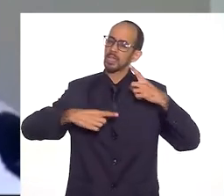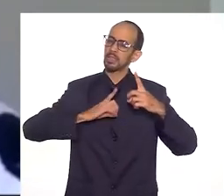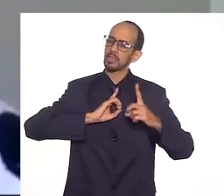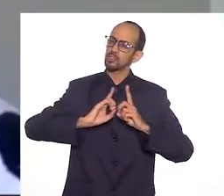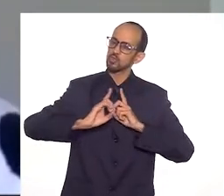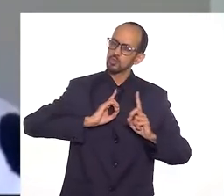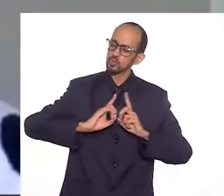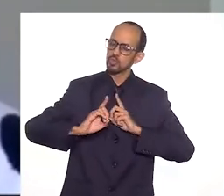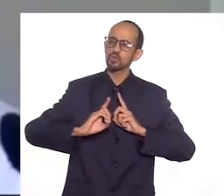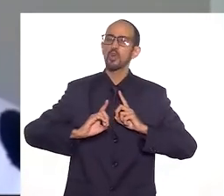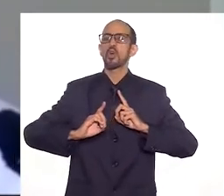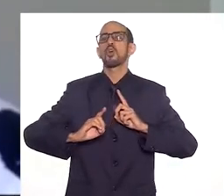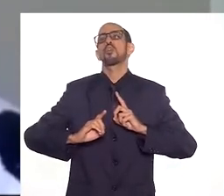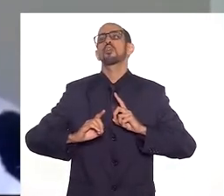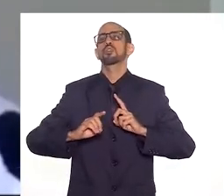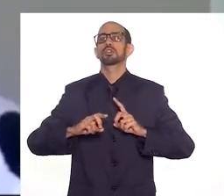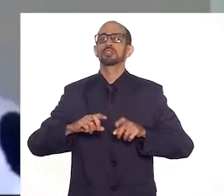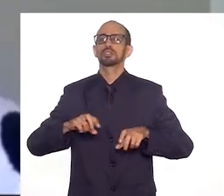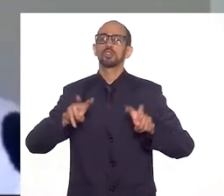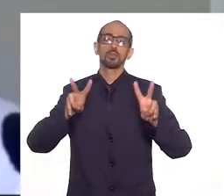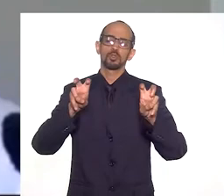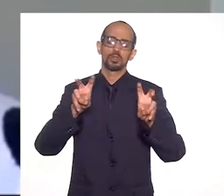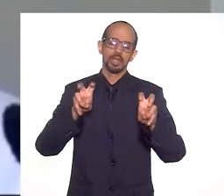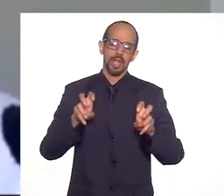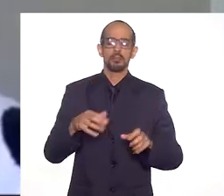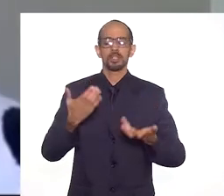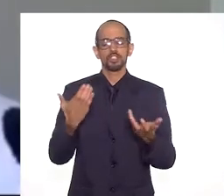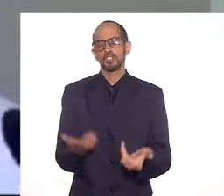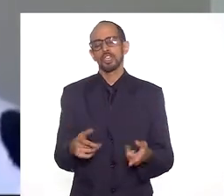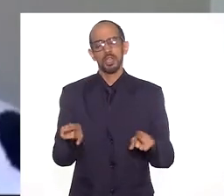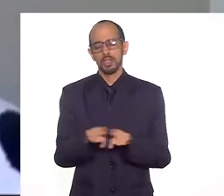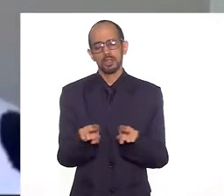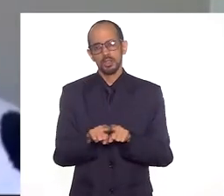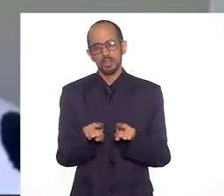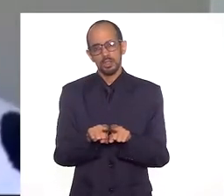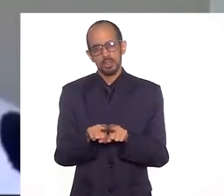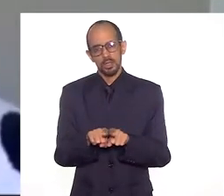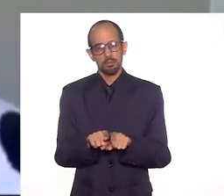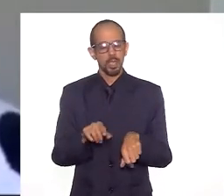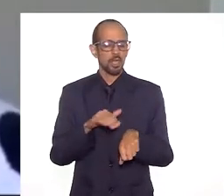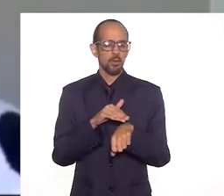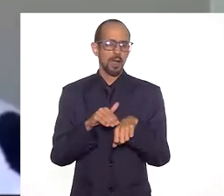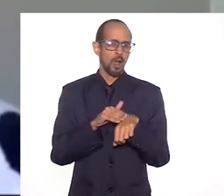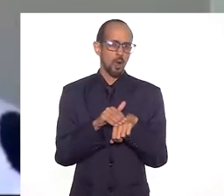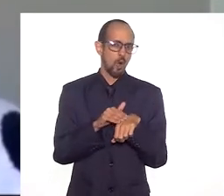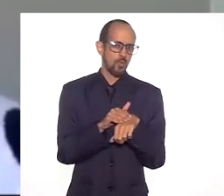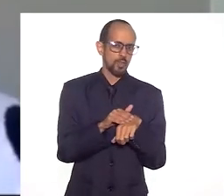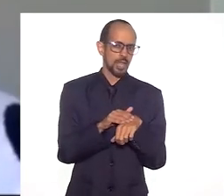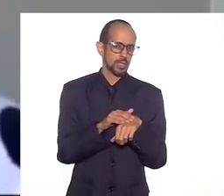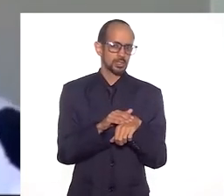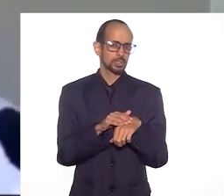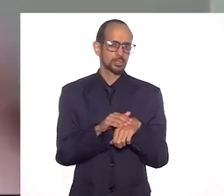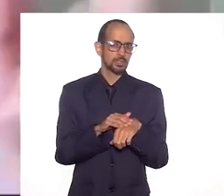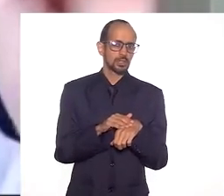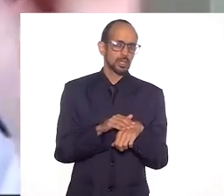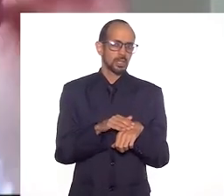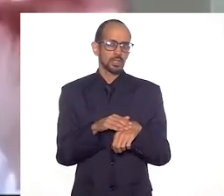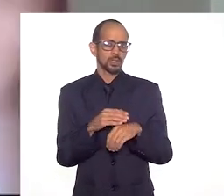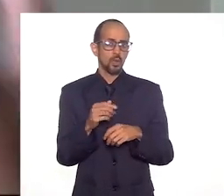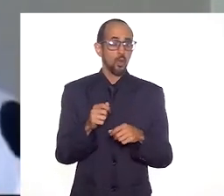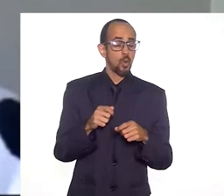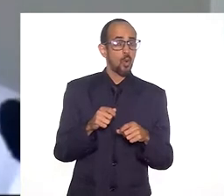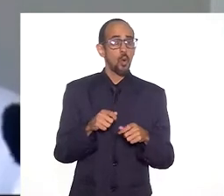muitos debates sobre a temática de impacto. A gente quer fazer uma conversa com